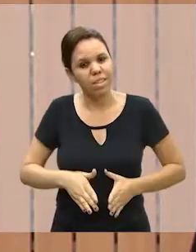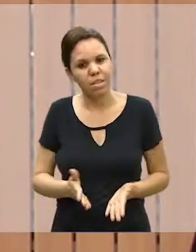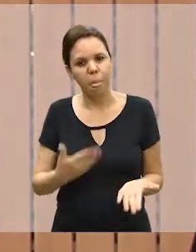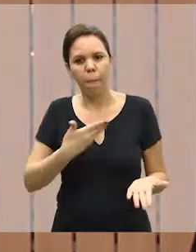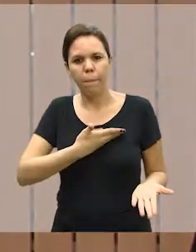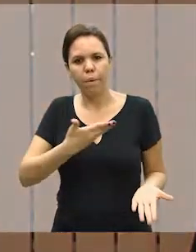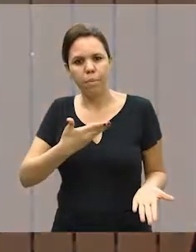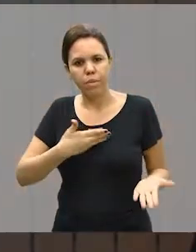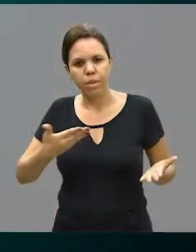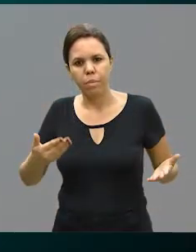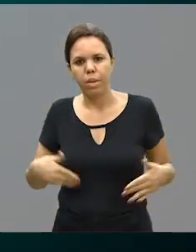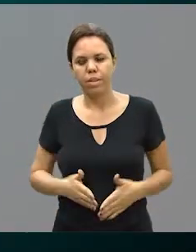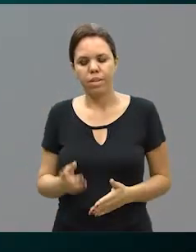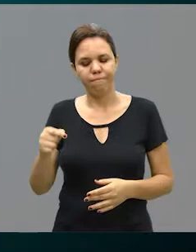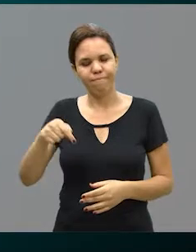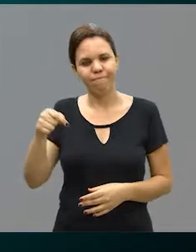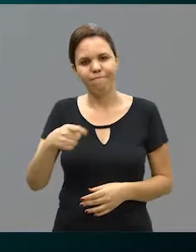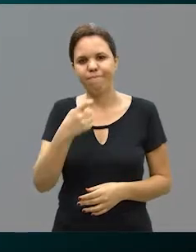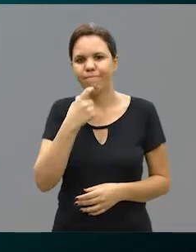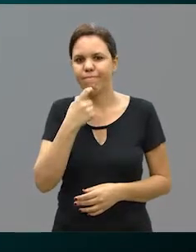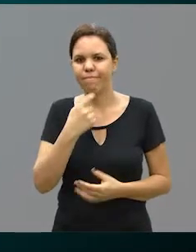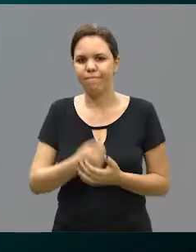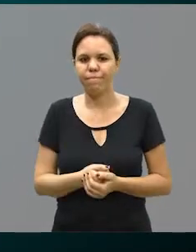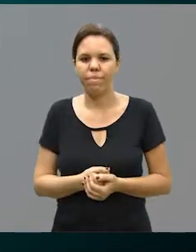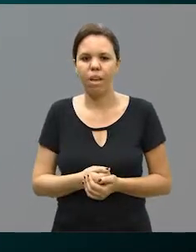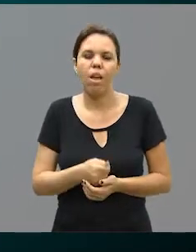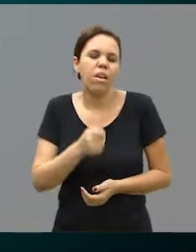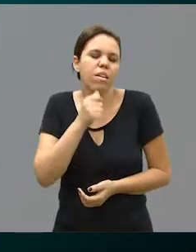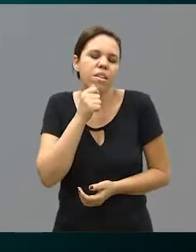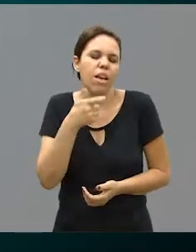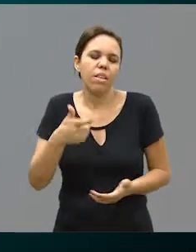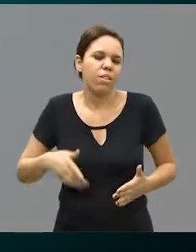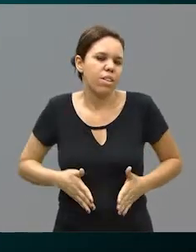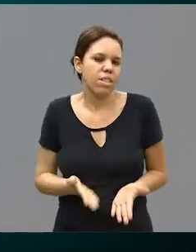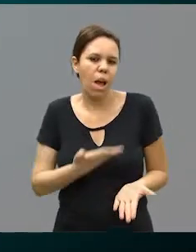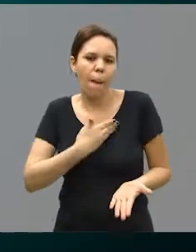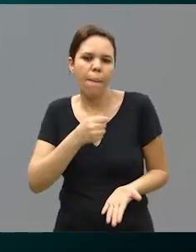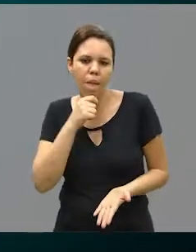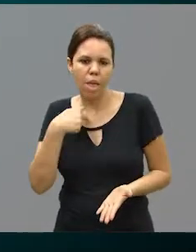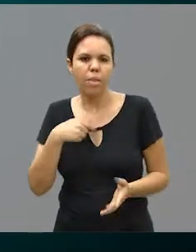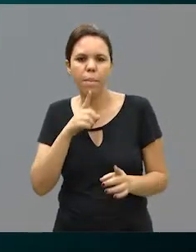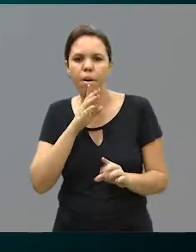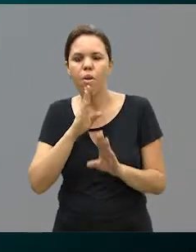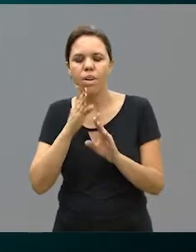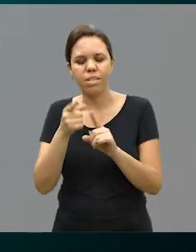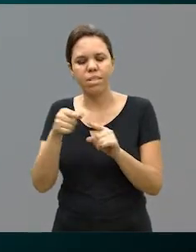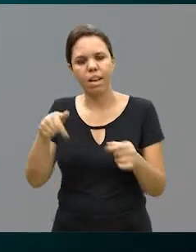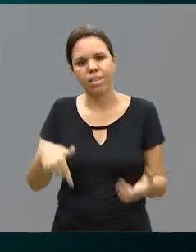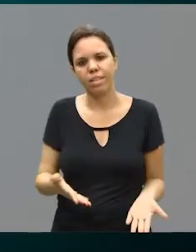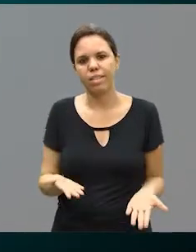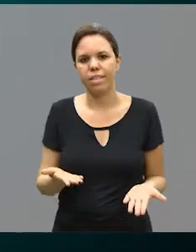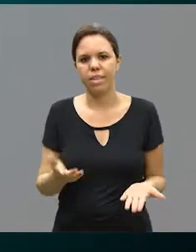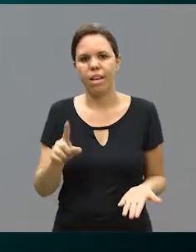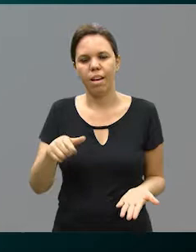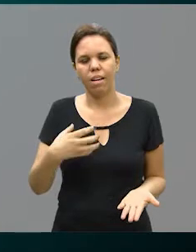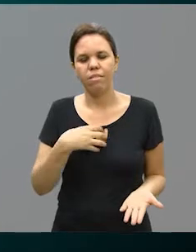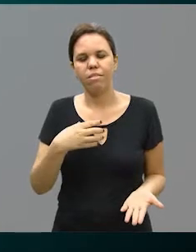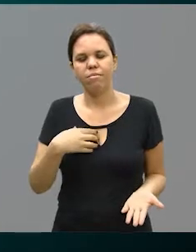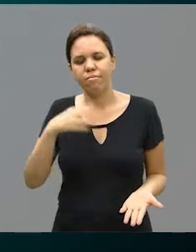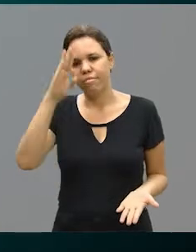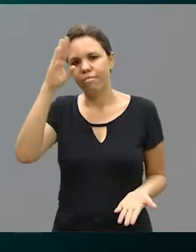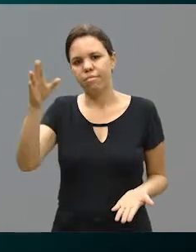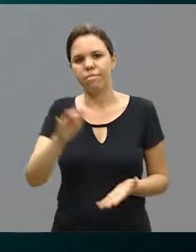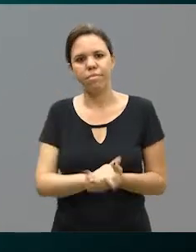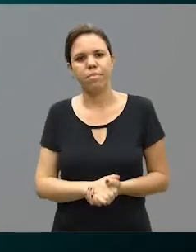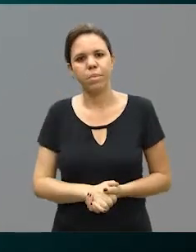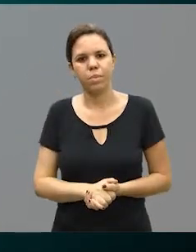meus amigos nasceram. E os amigos que não nasceram aqui, foi aqui que eu os conheci. Eu acho que esses são motivos